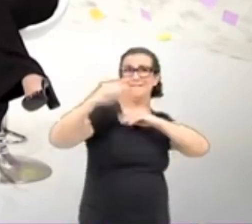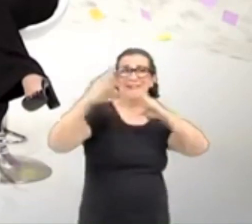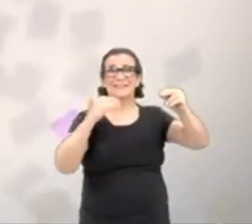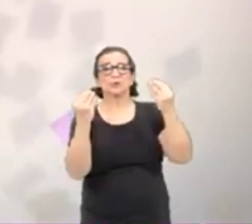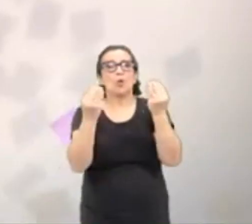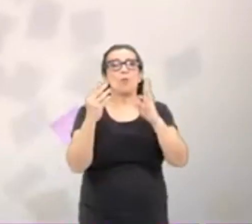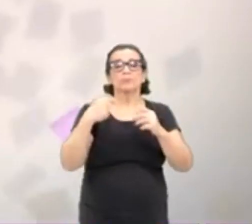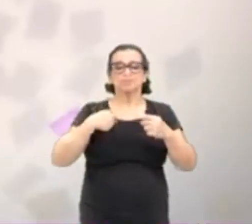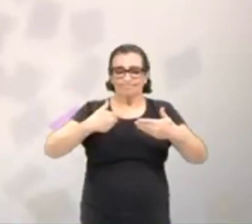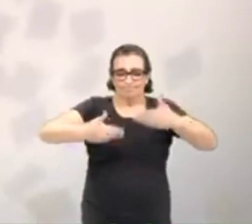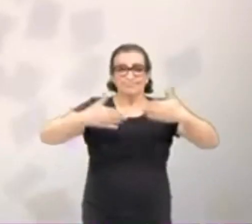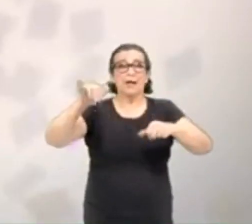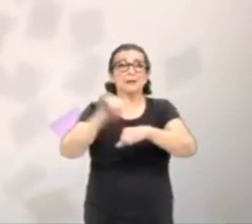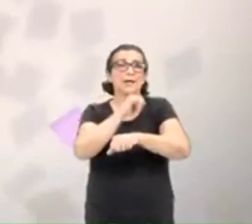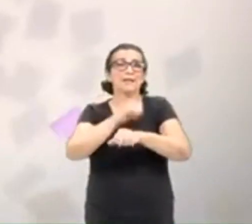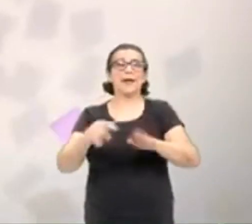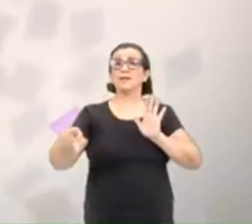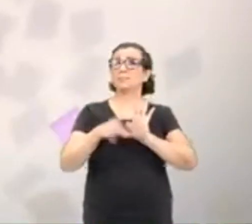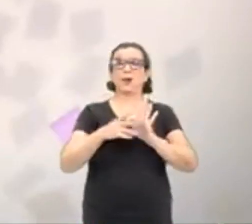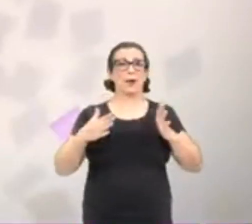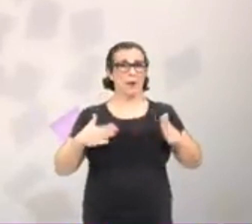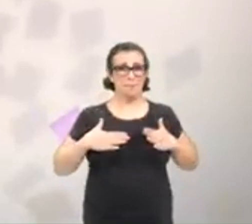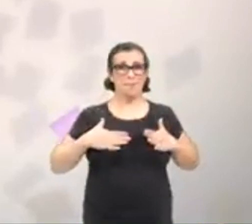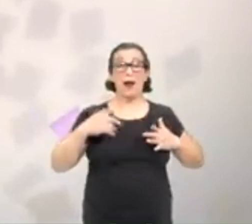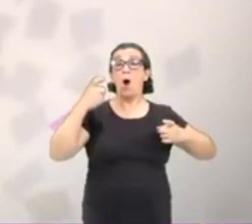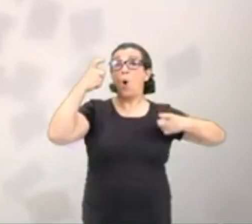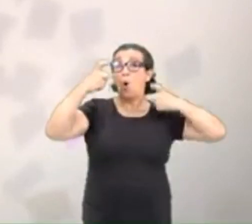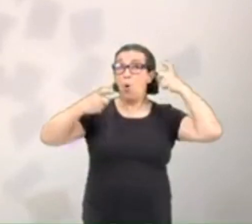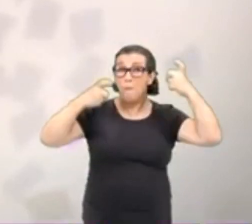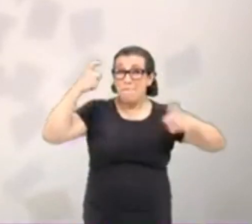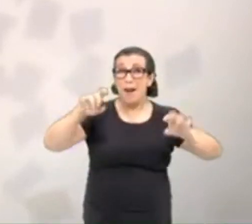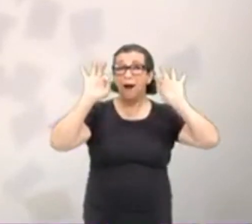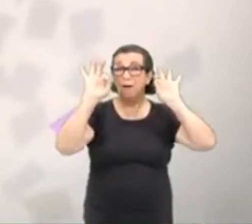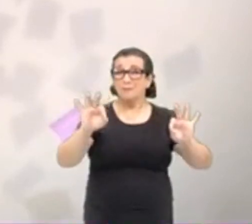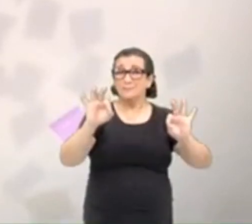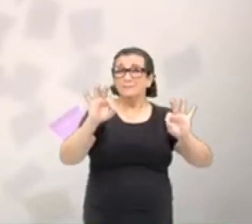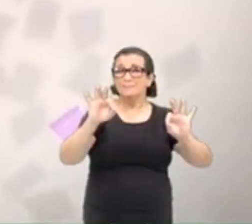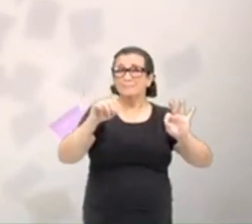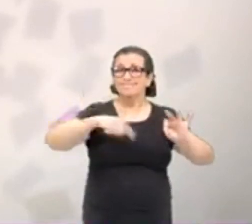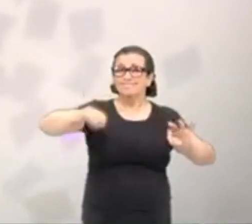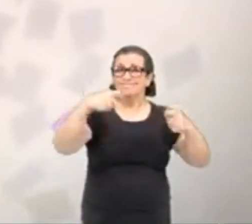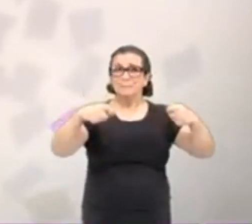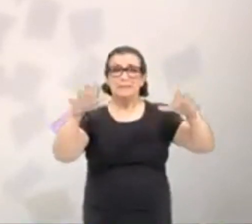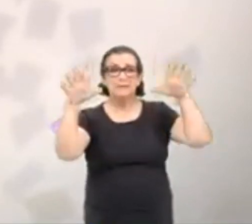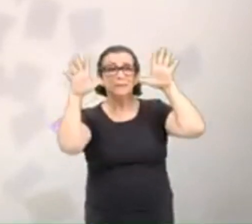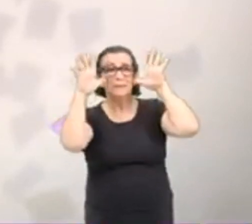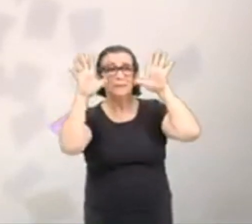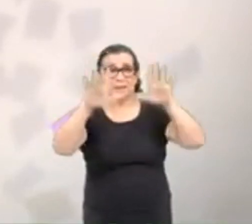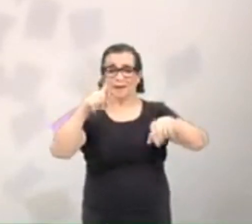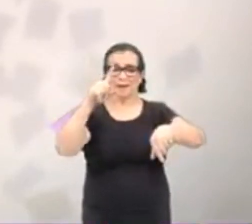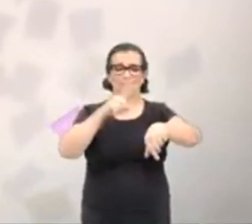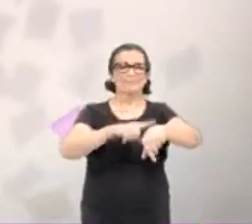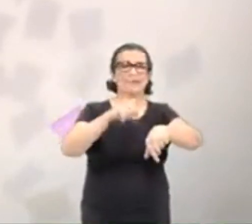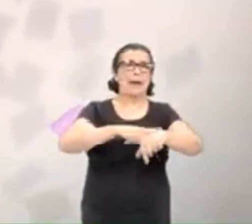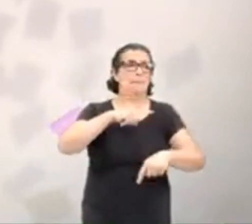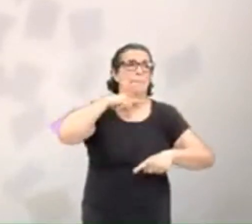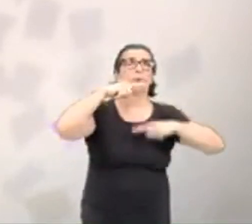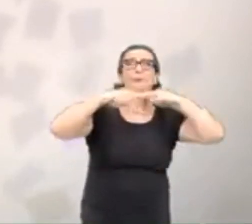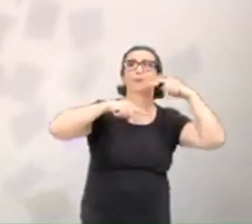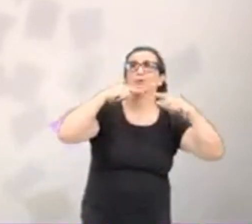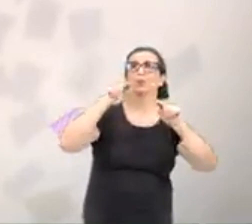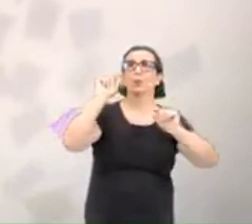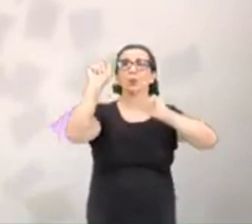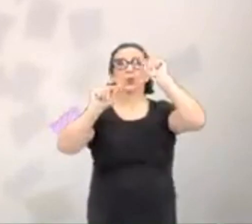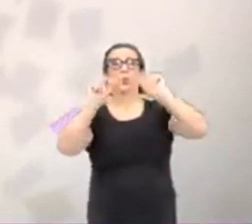Então na verdade o preocupante na gente já tá atento porque em tempos de incertezas